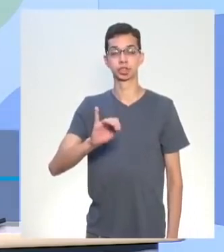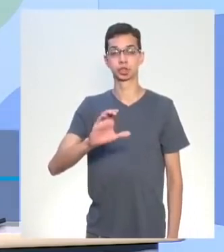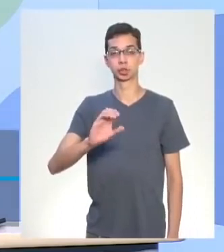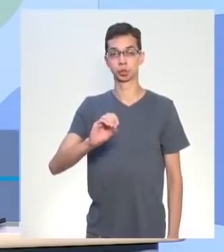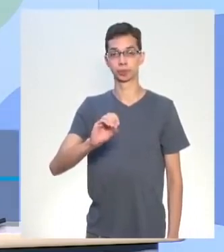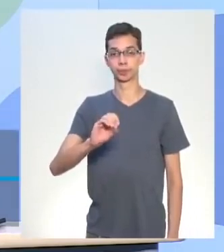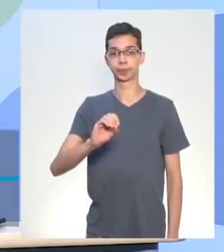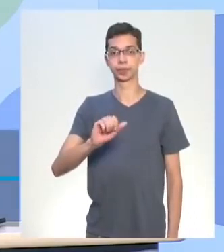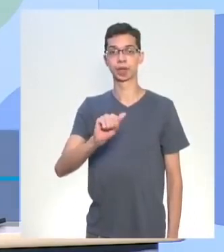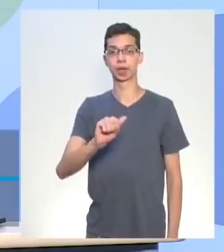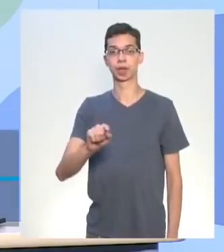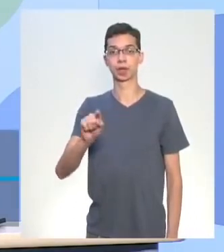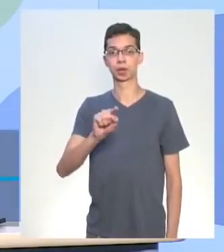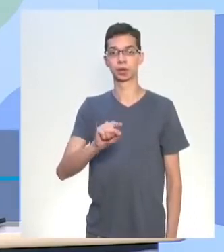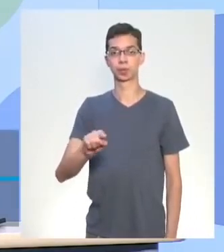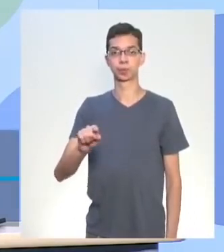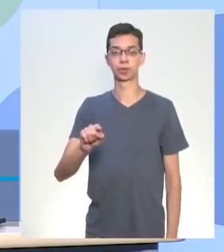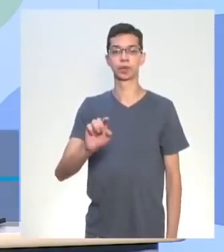bom?